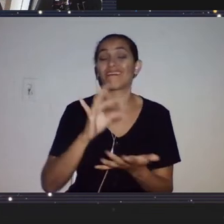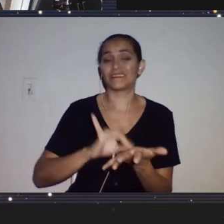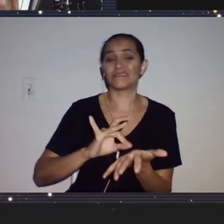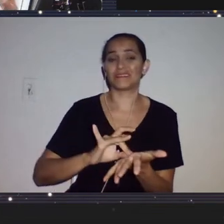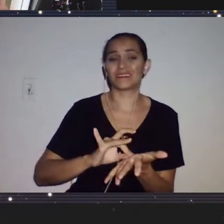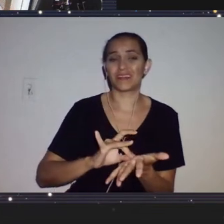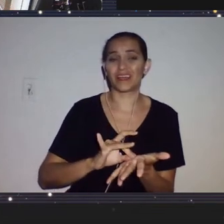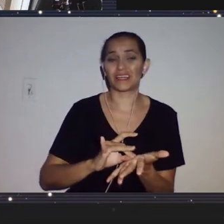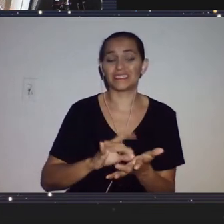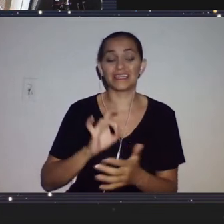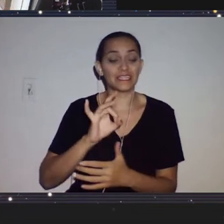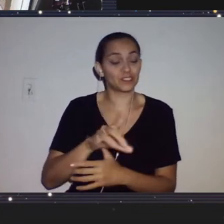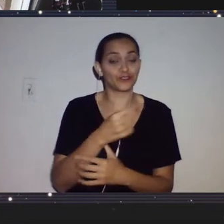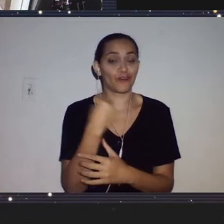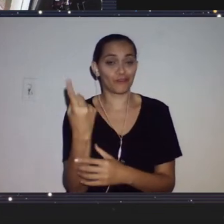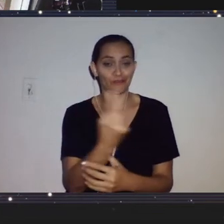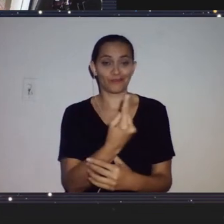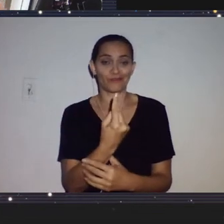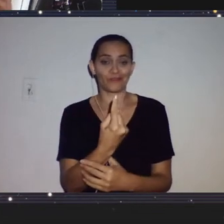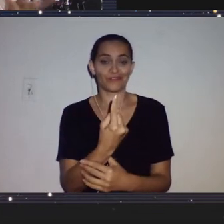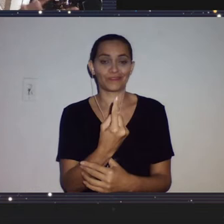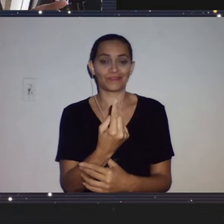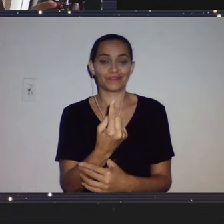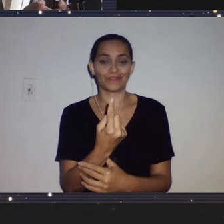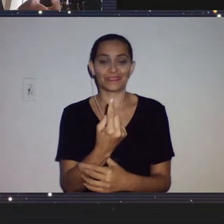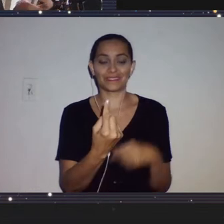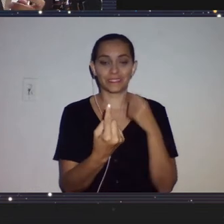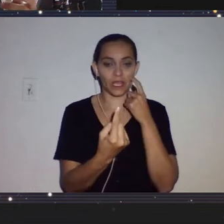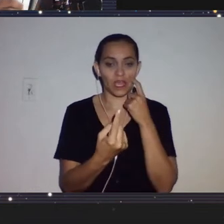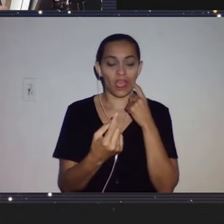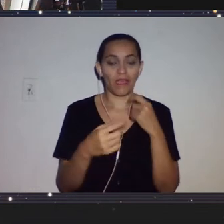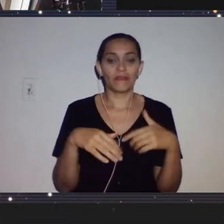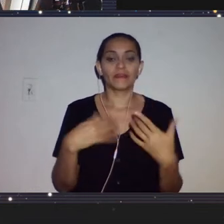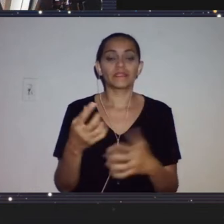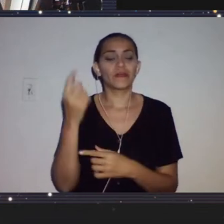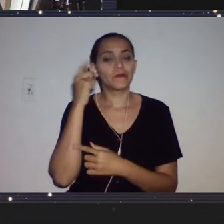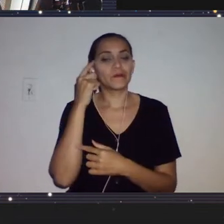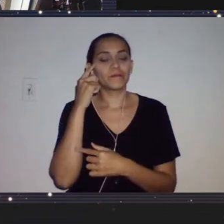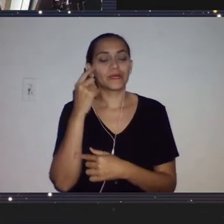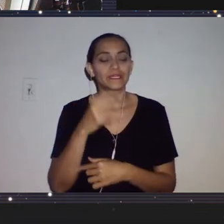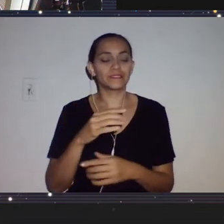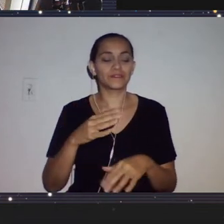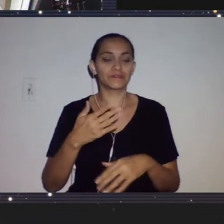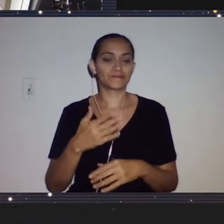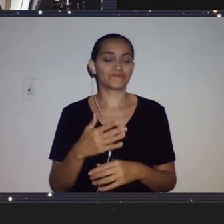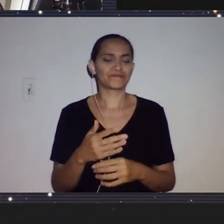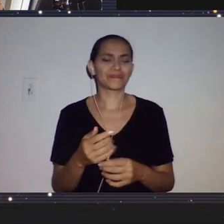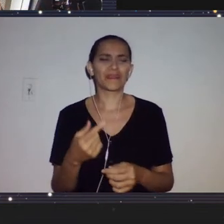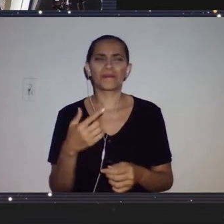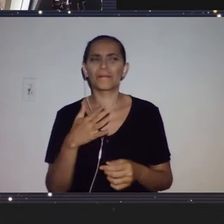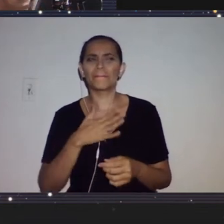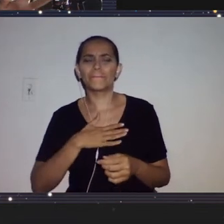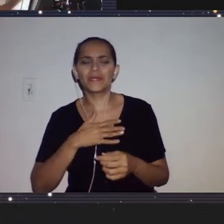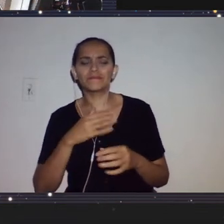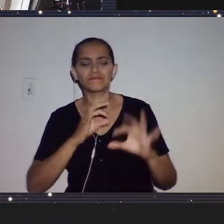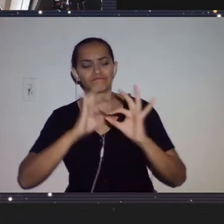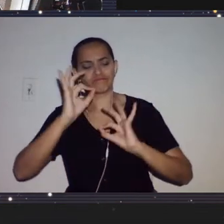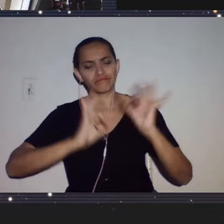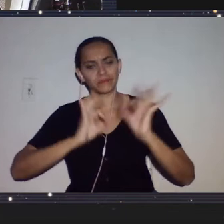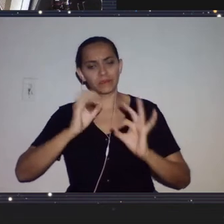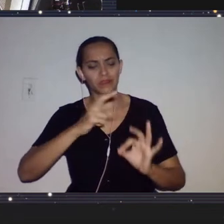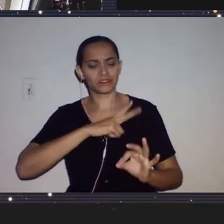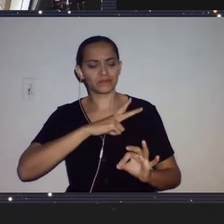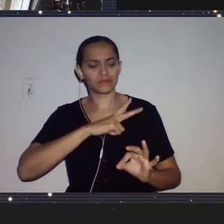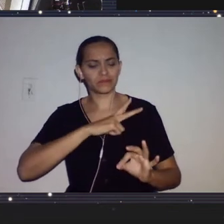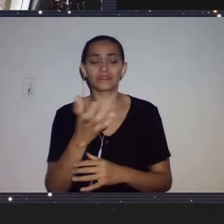você. Então, é meio que. Eu via muito meus projetos pessoais como: caramba, eu queria muito que existisse